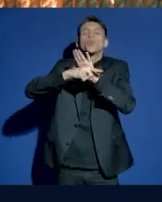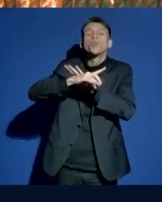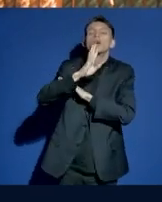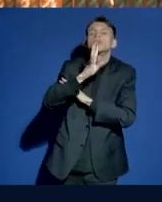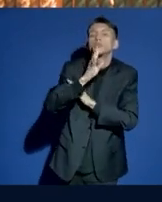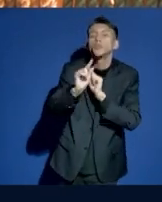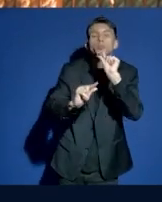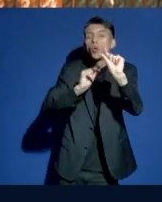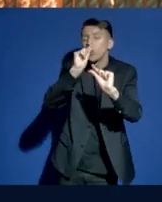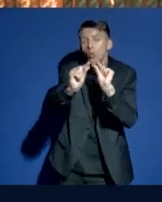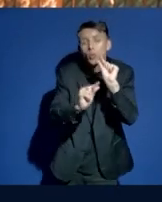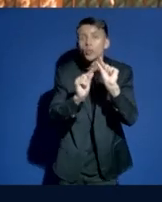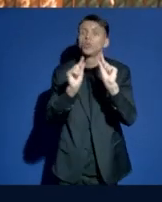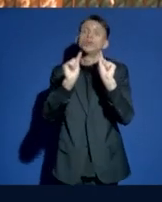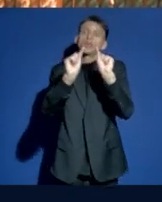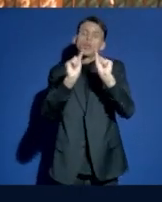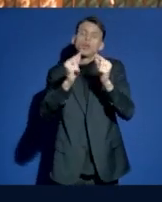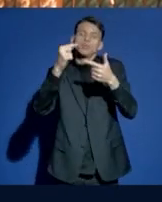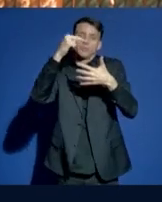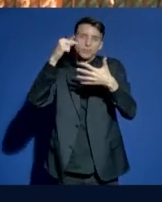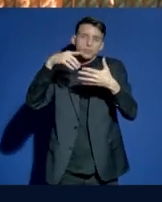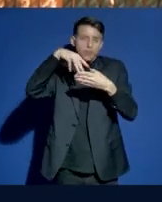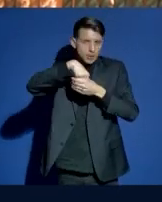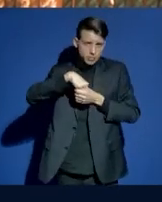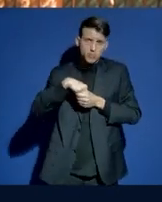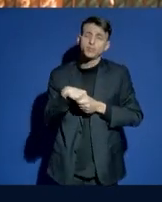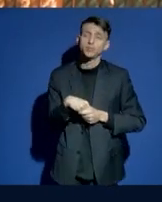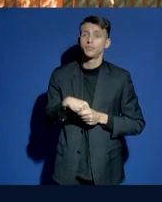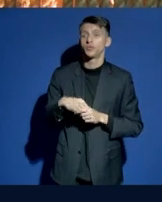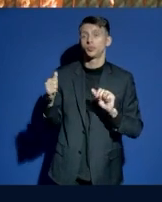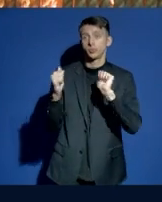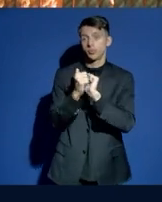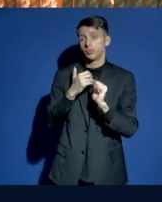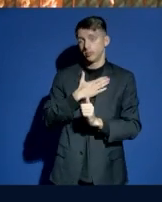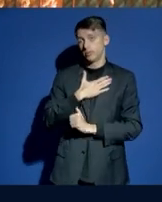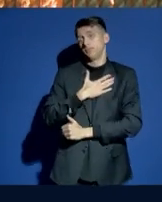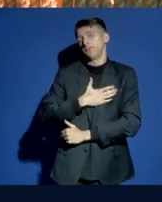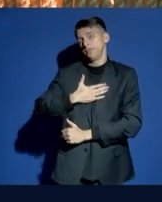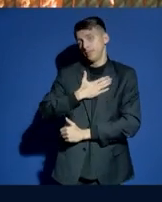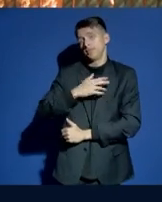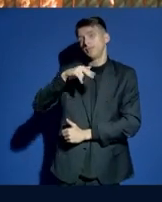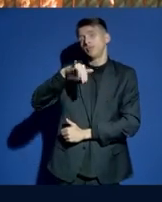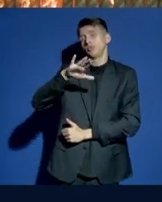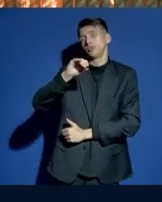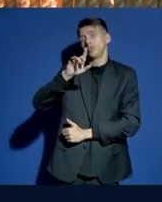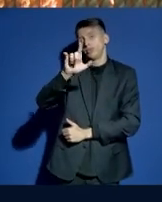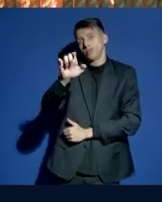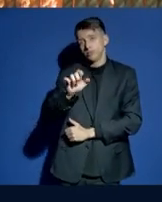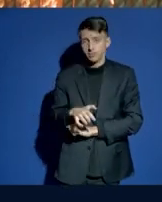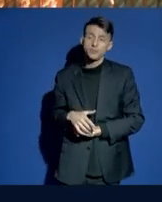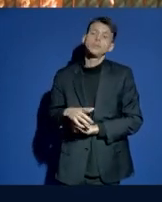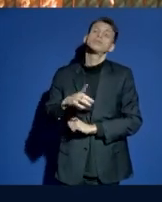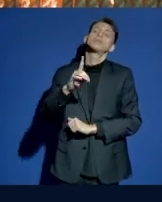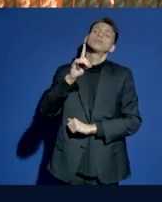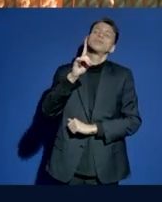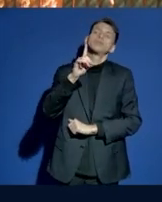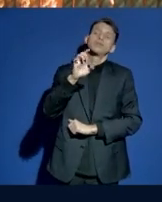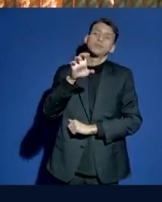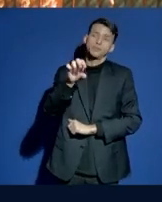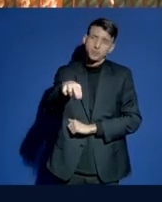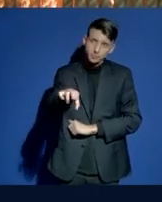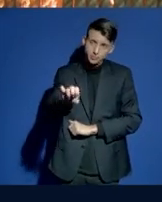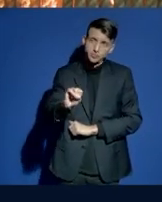pouquinho alguns dos bons cases desse setor então comigo aqui no palco tem prazer de ter a Nicole da Stara Denis